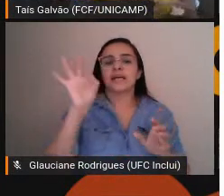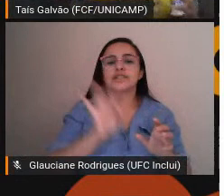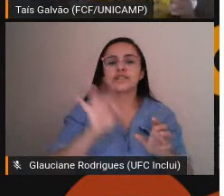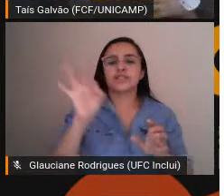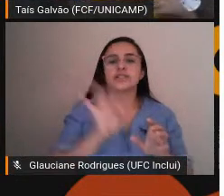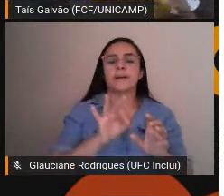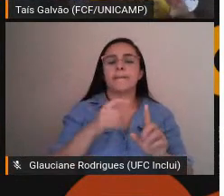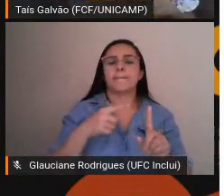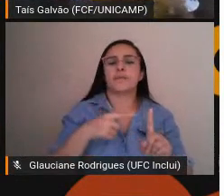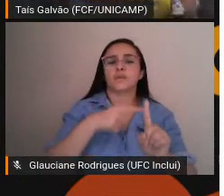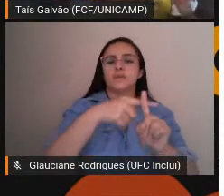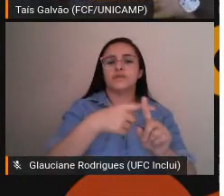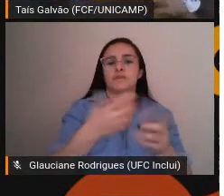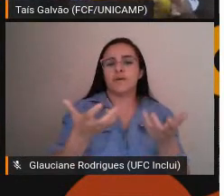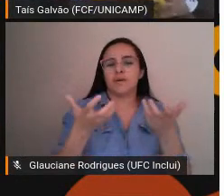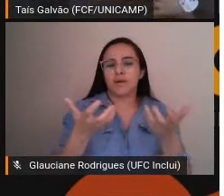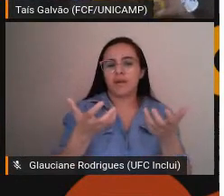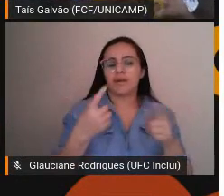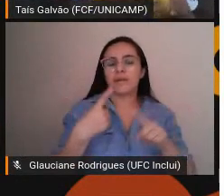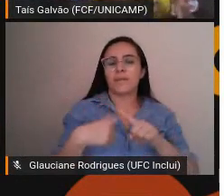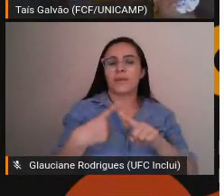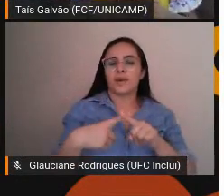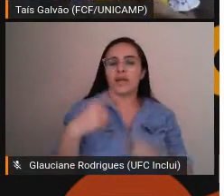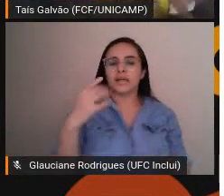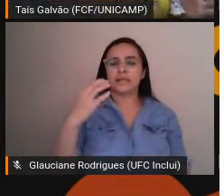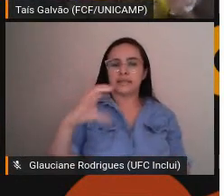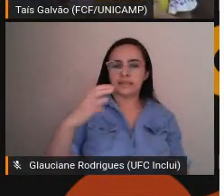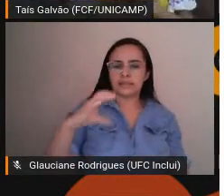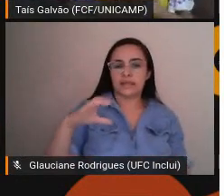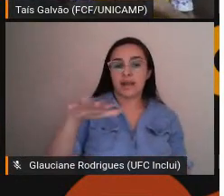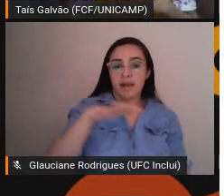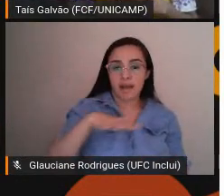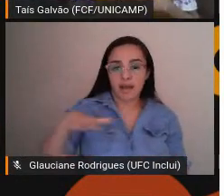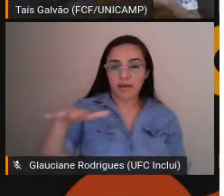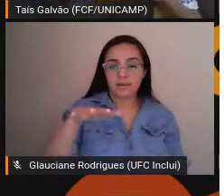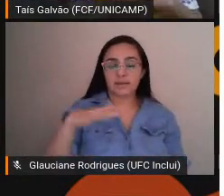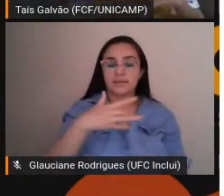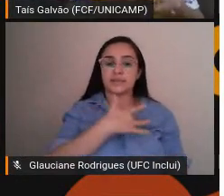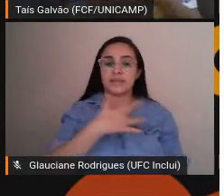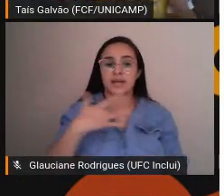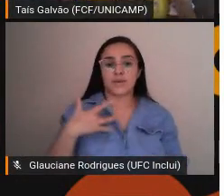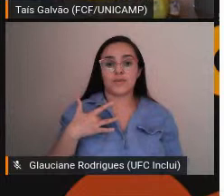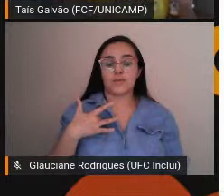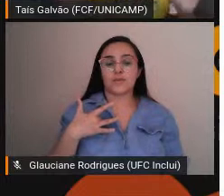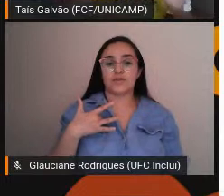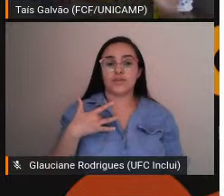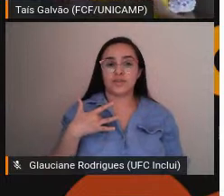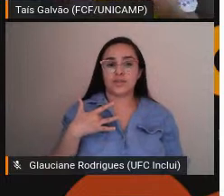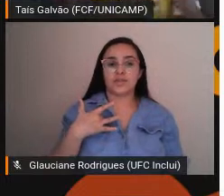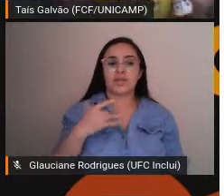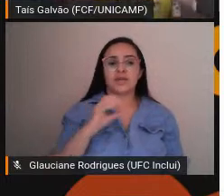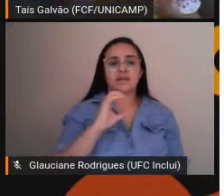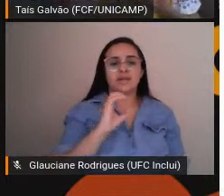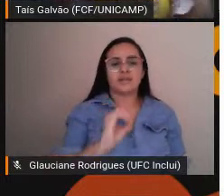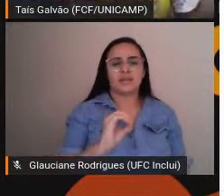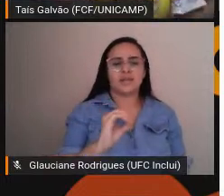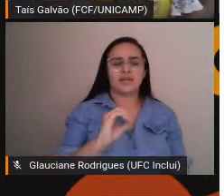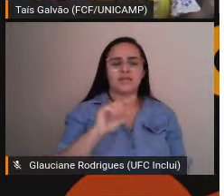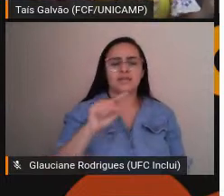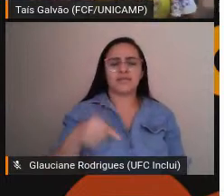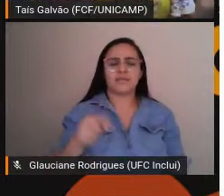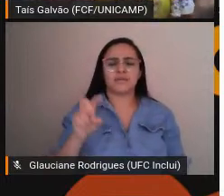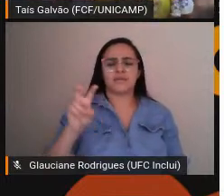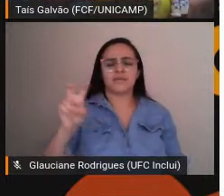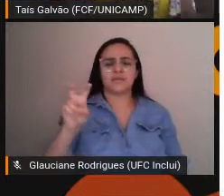né? Adotando na ciência, né? Principalmente na área da saúde, o valor P menor que 0,05 é adotado